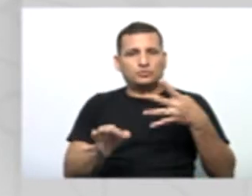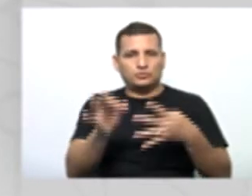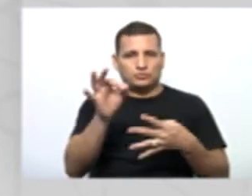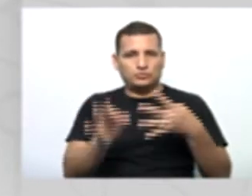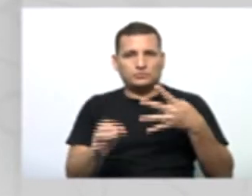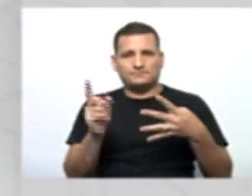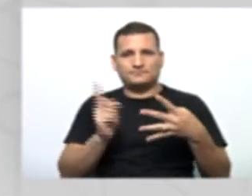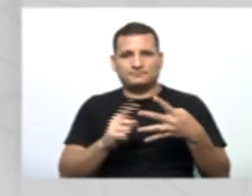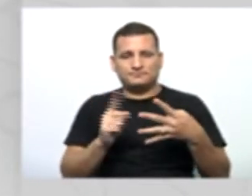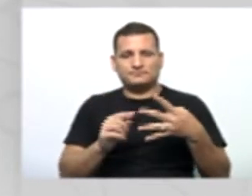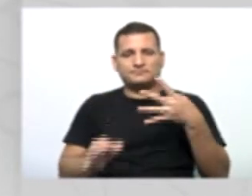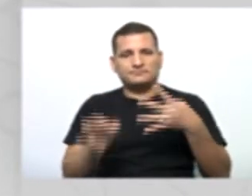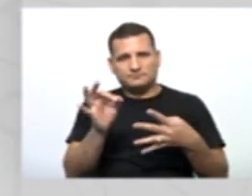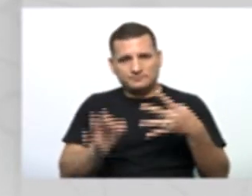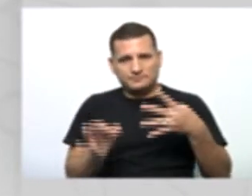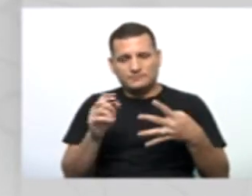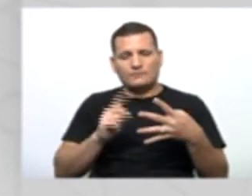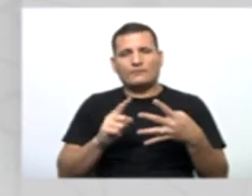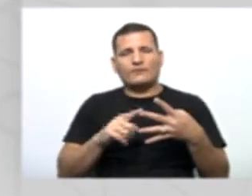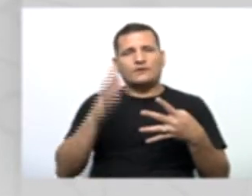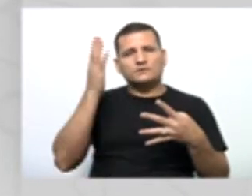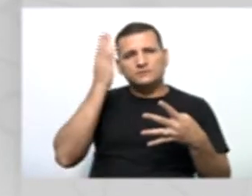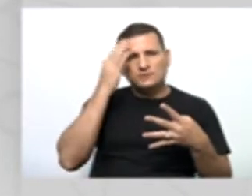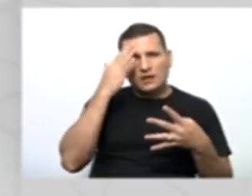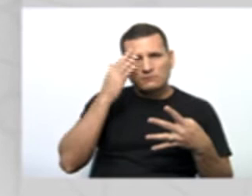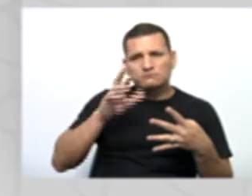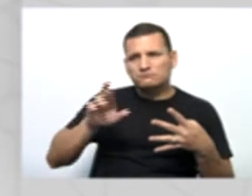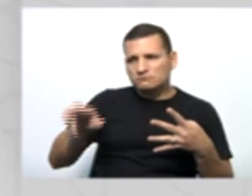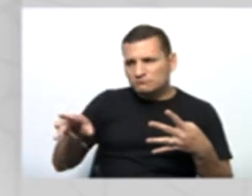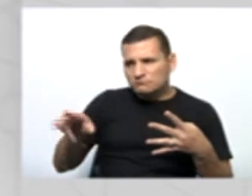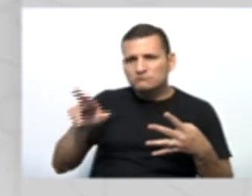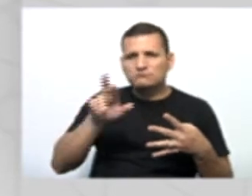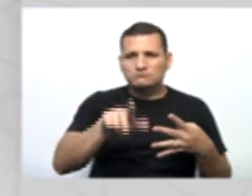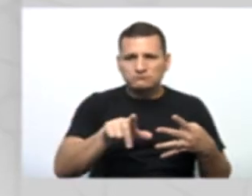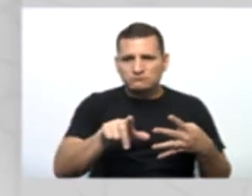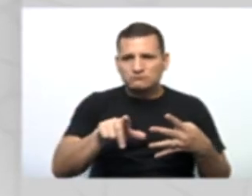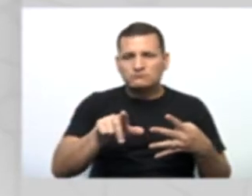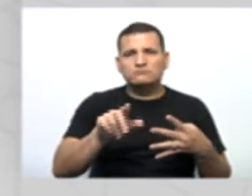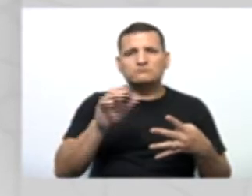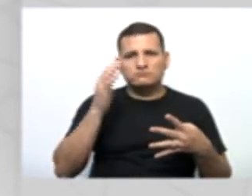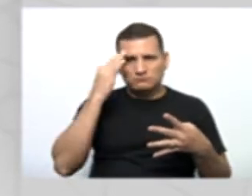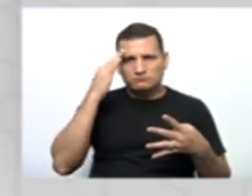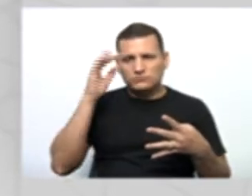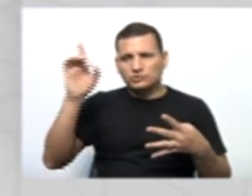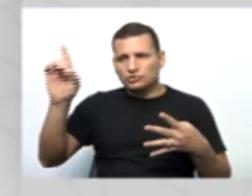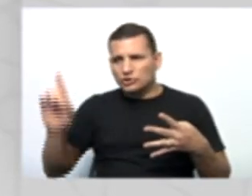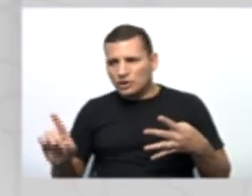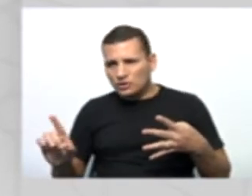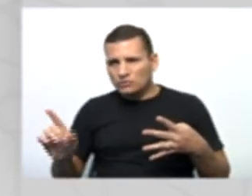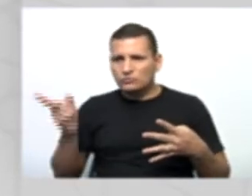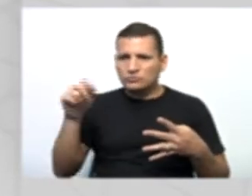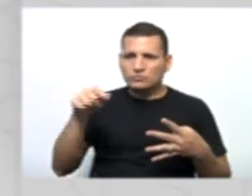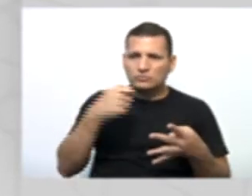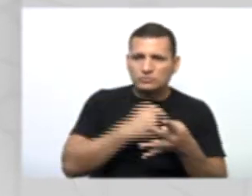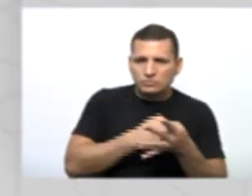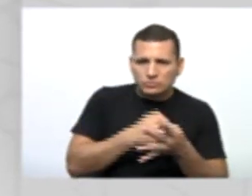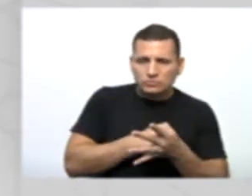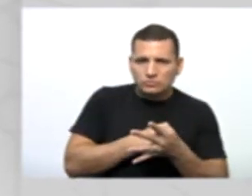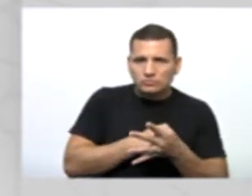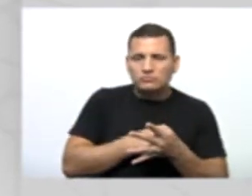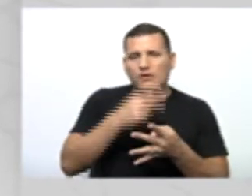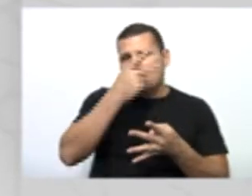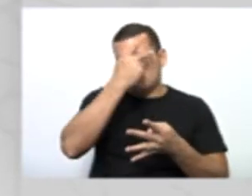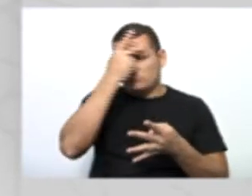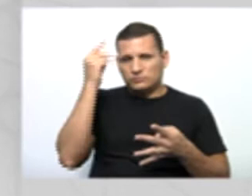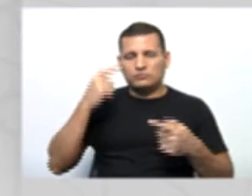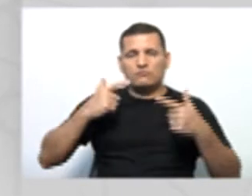justiça. Ela sabe diferenciar bem direitos e dever com imparcialidade, uma pessoa justa, honesta, aquela pessoa